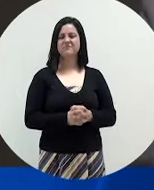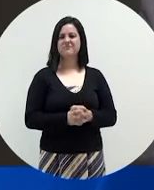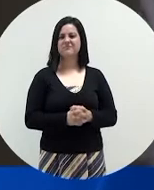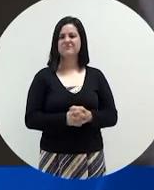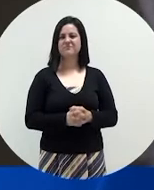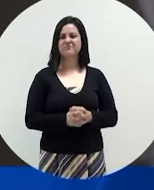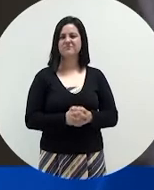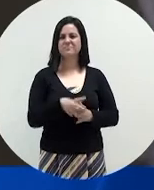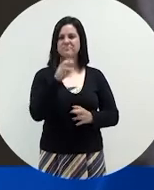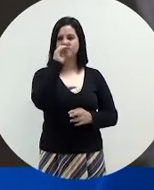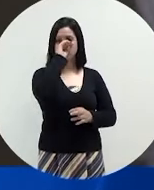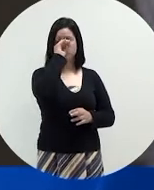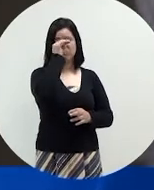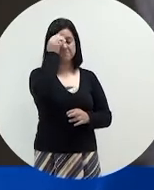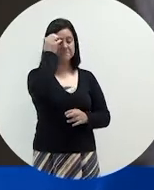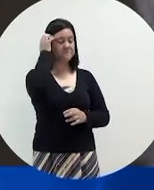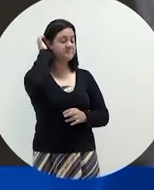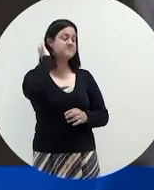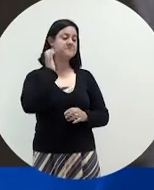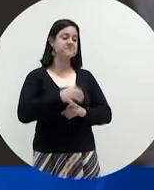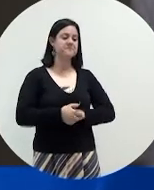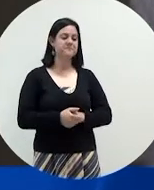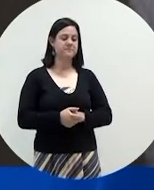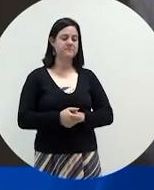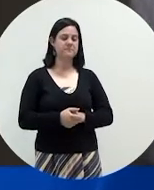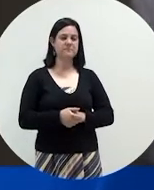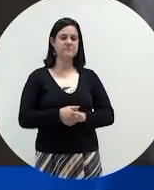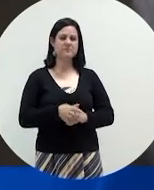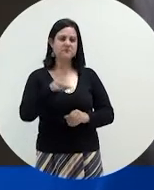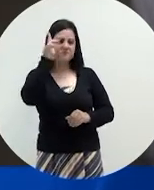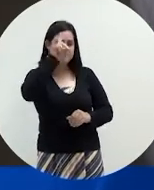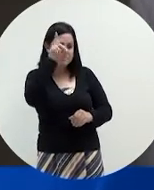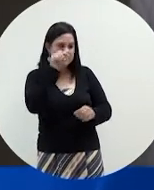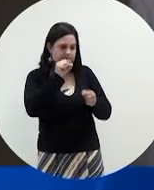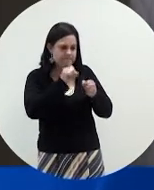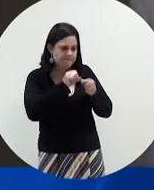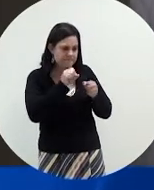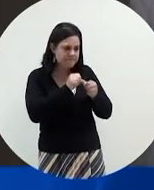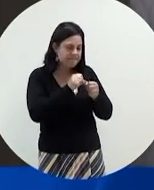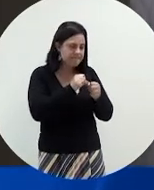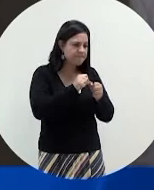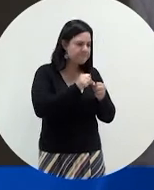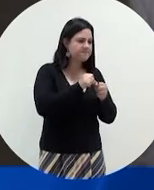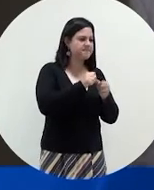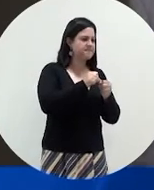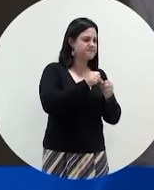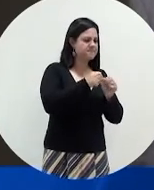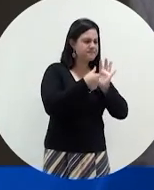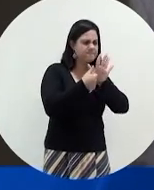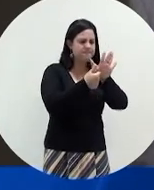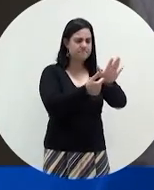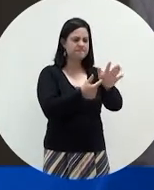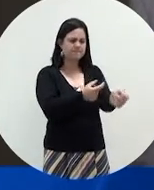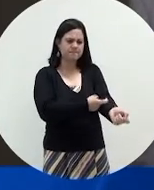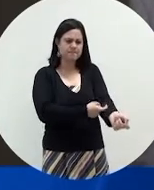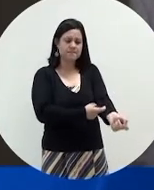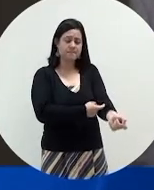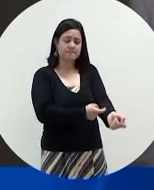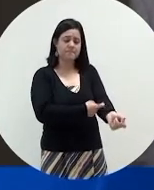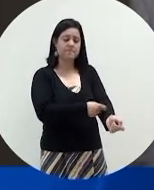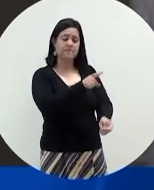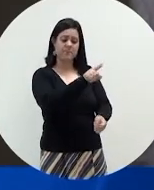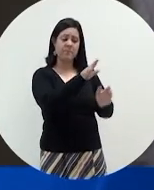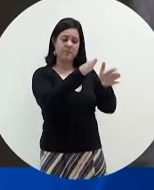sobre nós. Do seu trono lá no céu, o Senhor ri e zomba deles. Estão